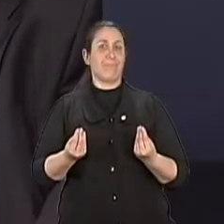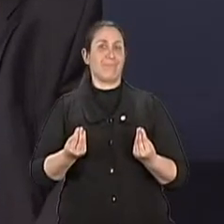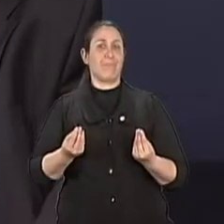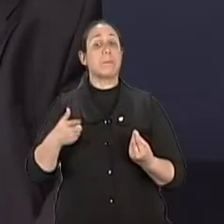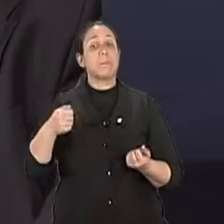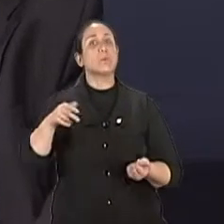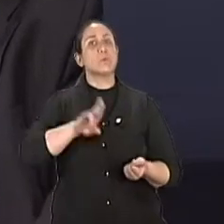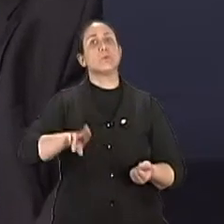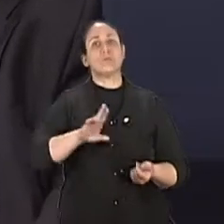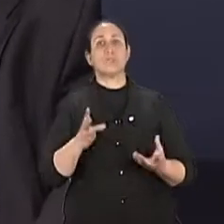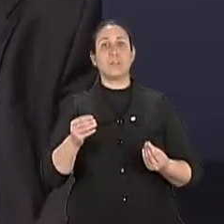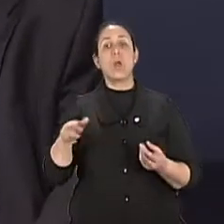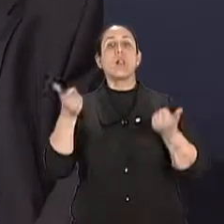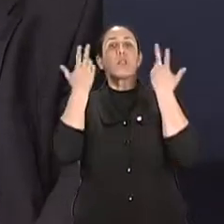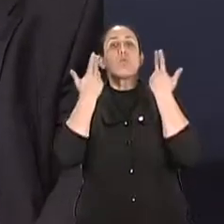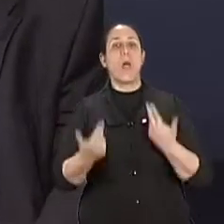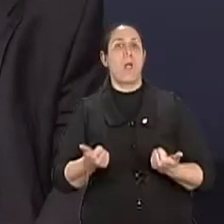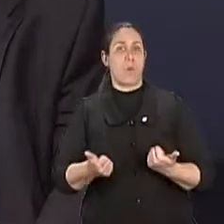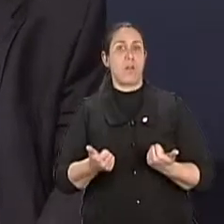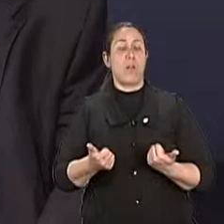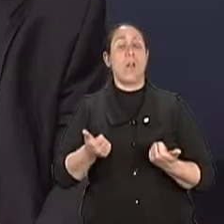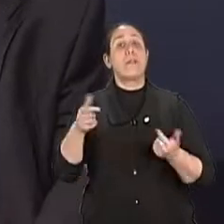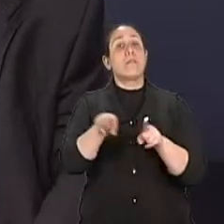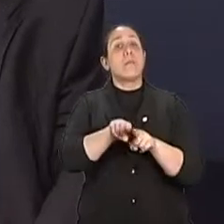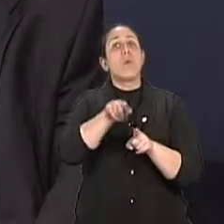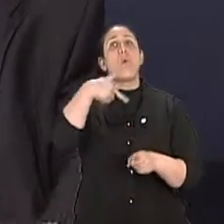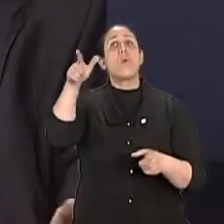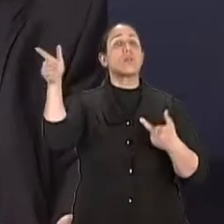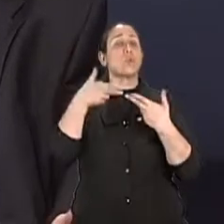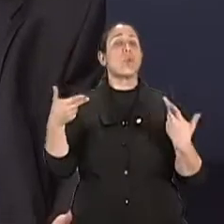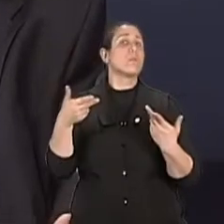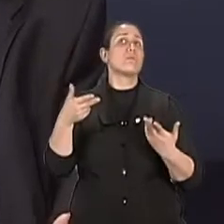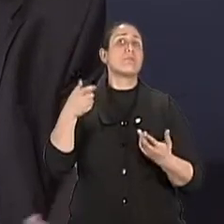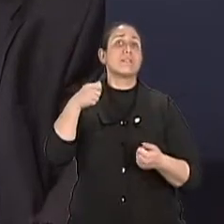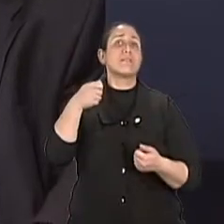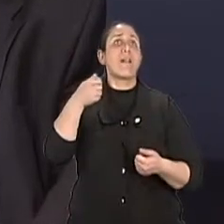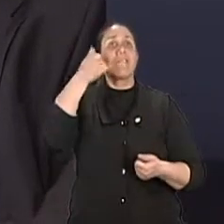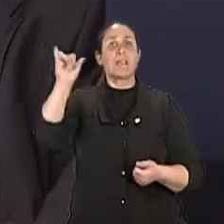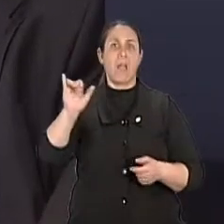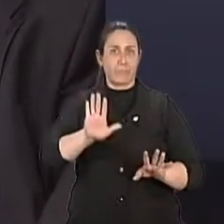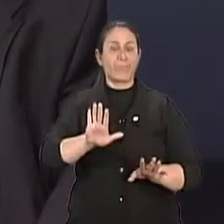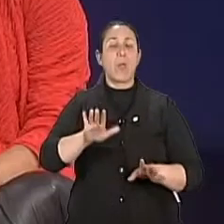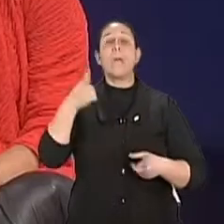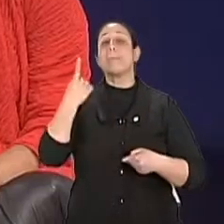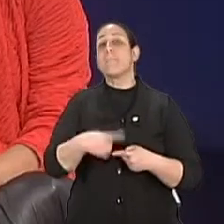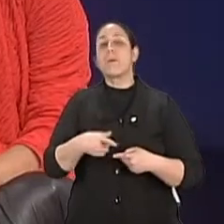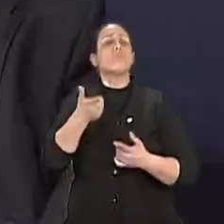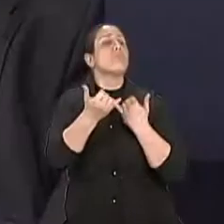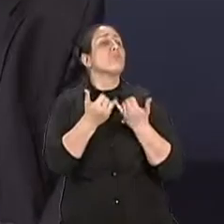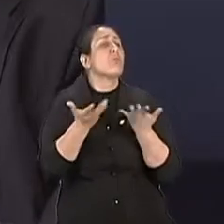ingerido de forma, uhum, natural. E que outros fatores deletérios sejam evitados. Uhum. Porque o que faz por com exemplo, que o